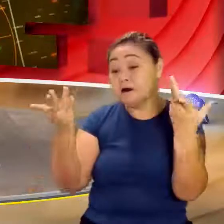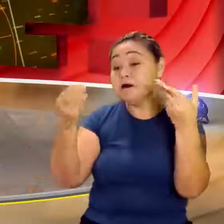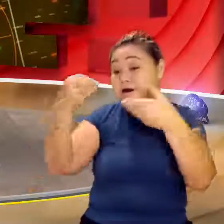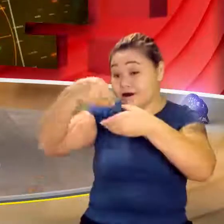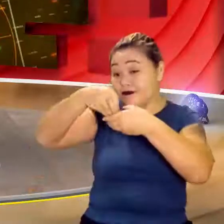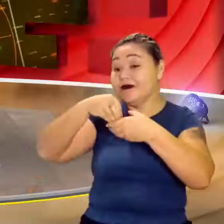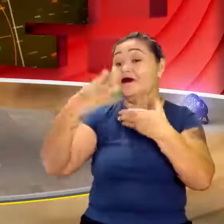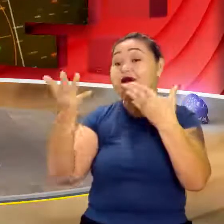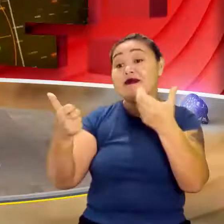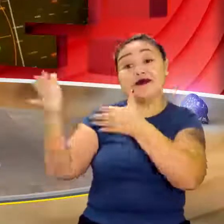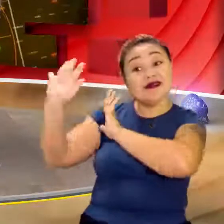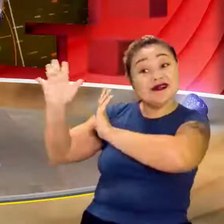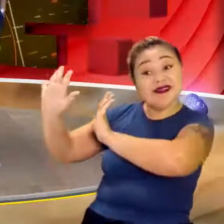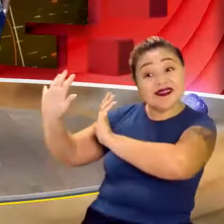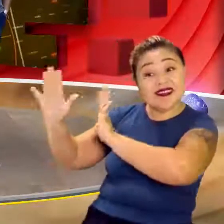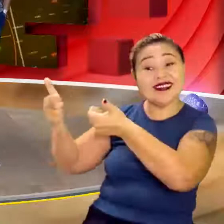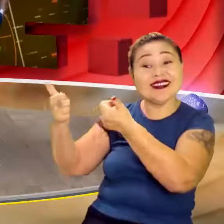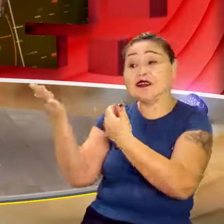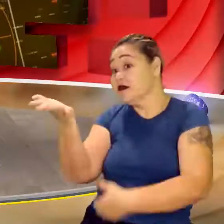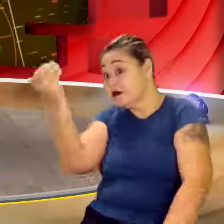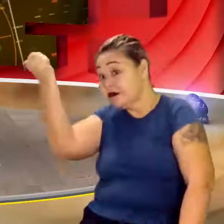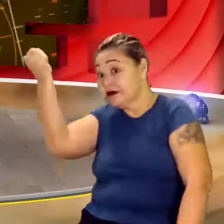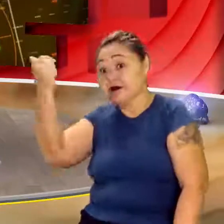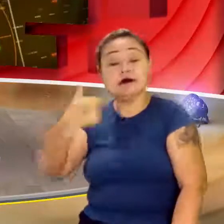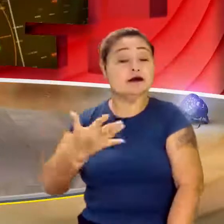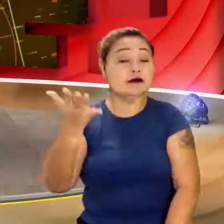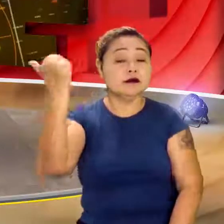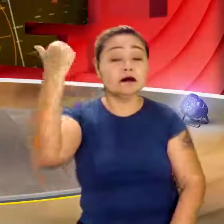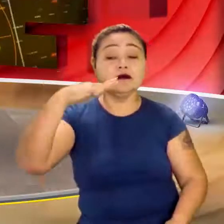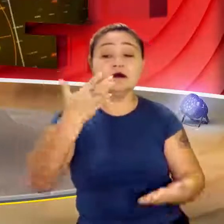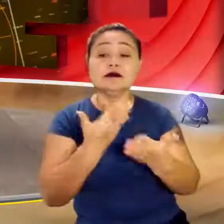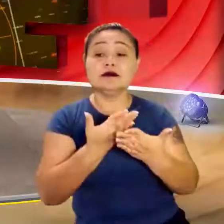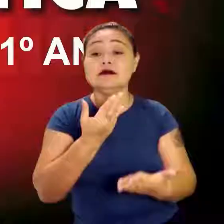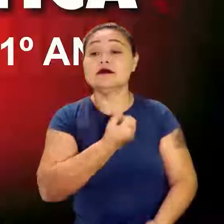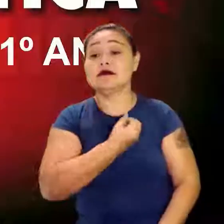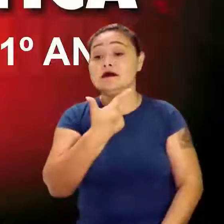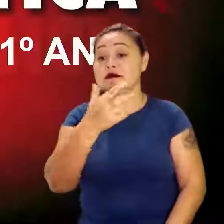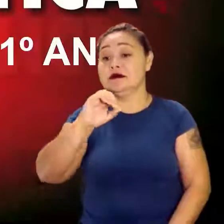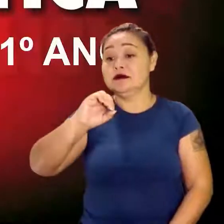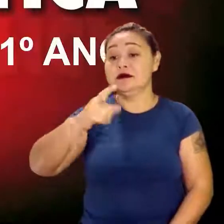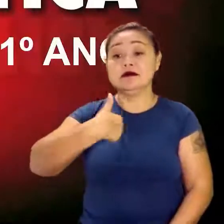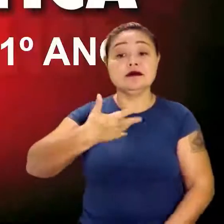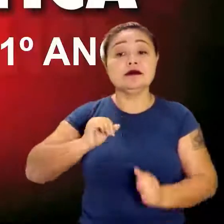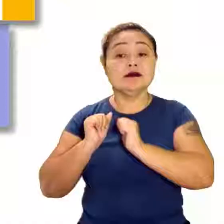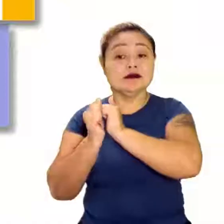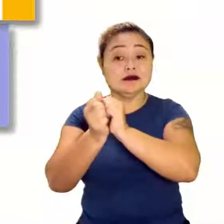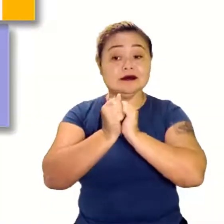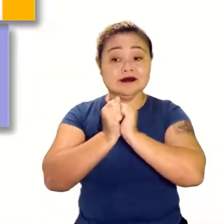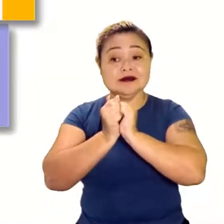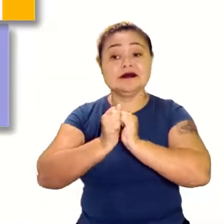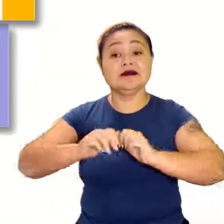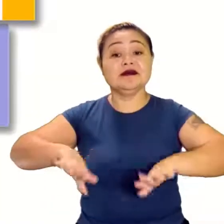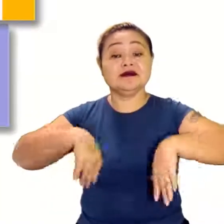conteúdo, né? Professora Aldelina, bora? Vamos que vamos, aula de número 20, vem com a gente.